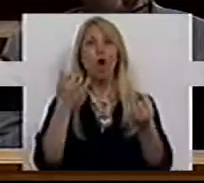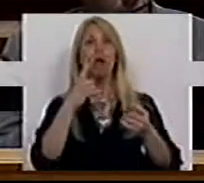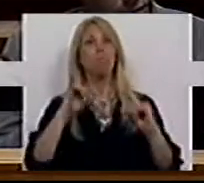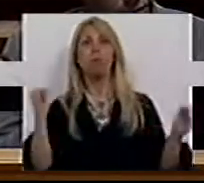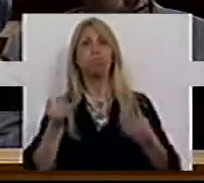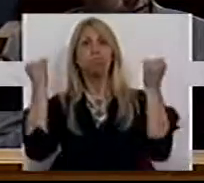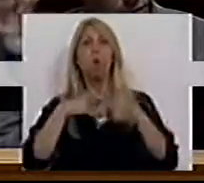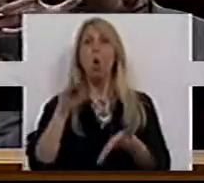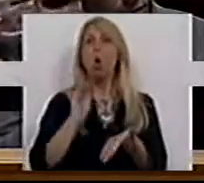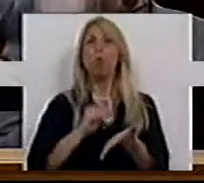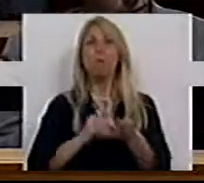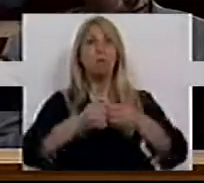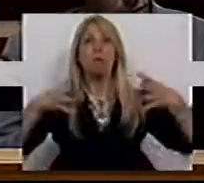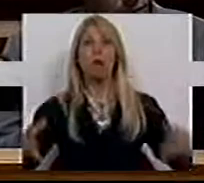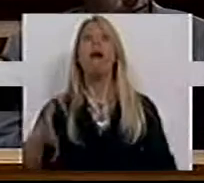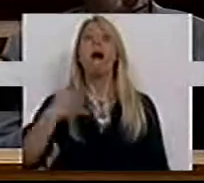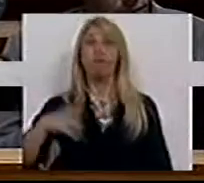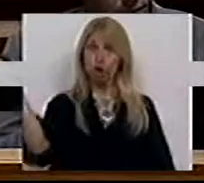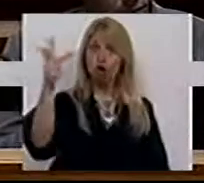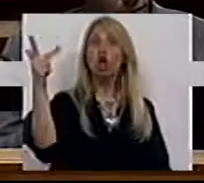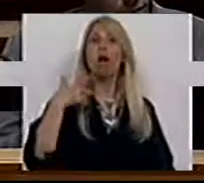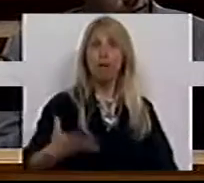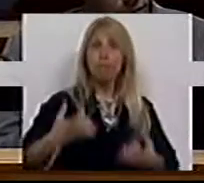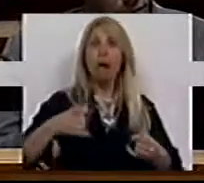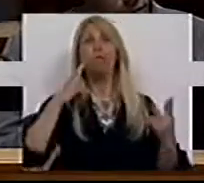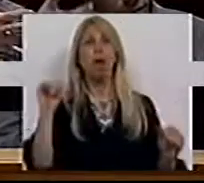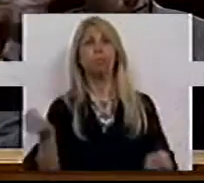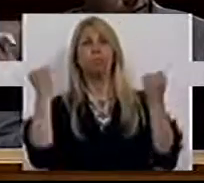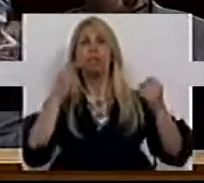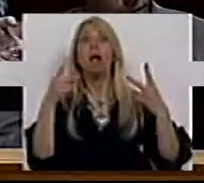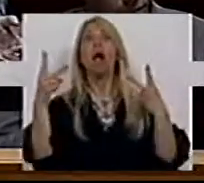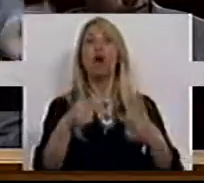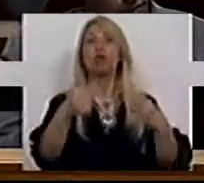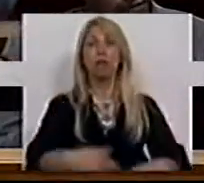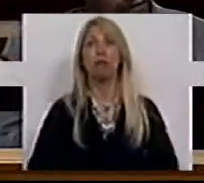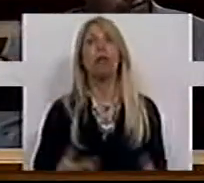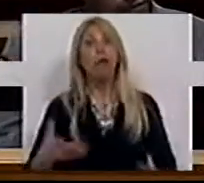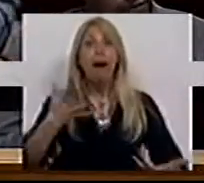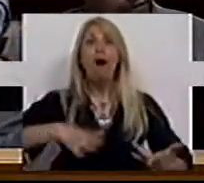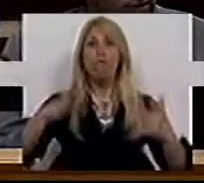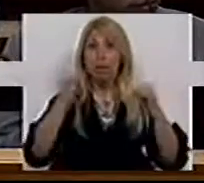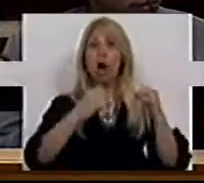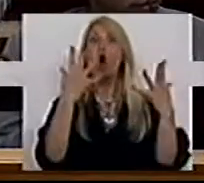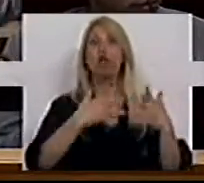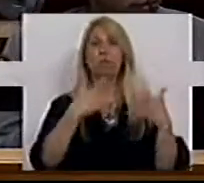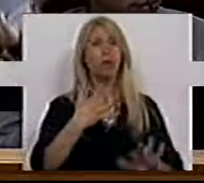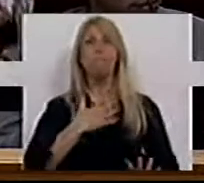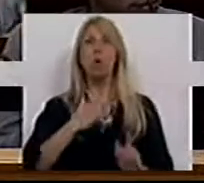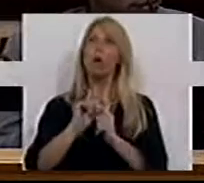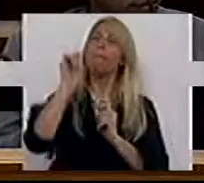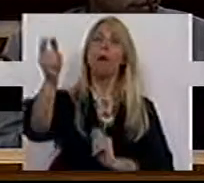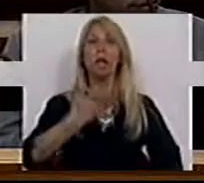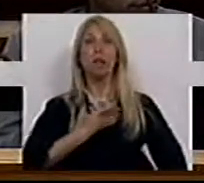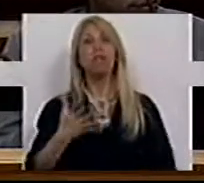o empobrecimento. Quer a Troika, mas rejeita a austeridade. Quer o Tratado Orçamental, mas não quer pagar a dívida e